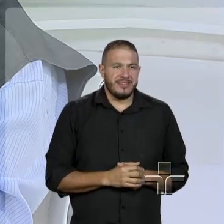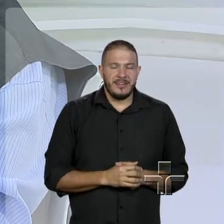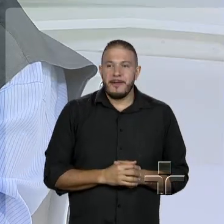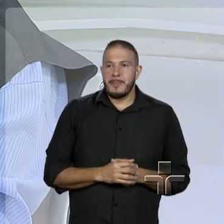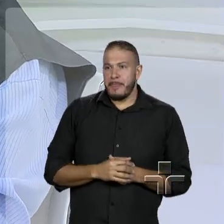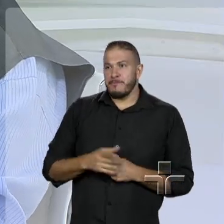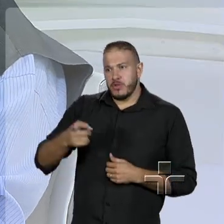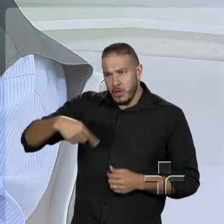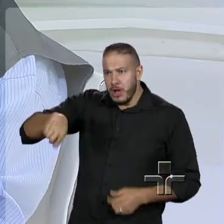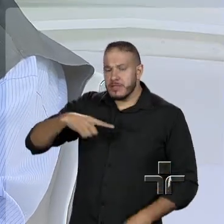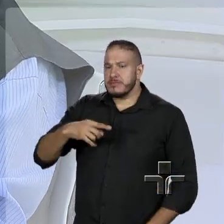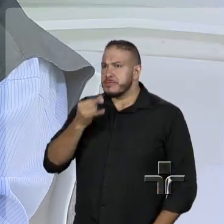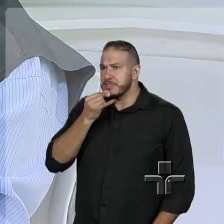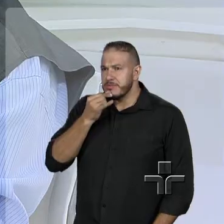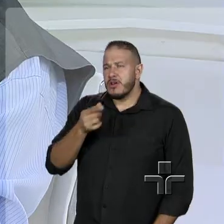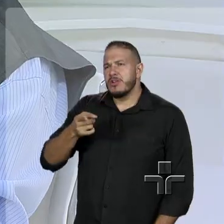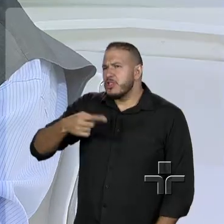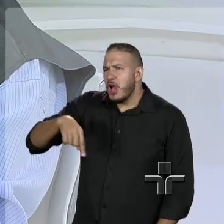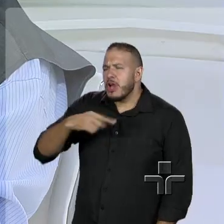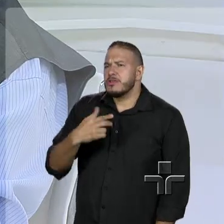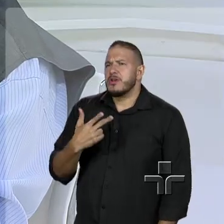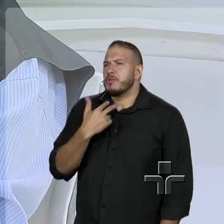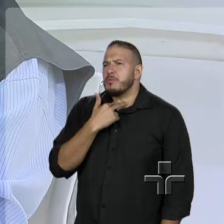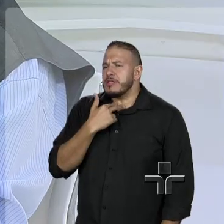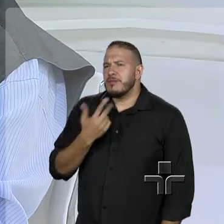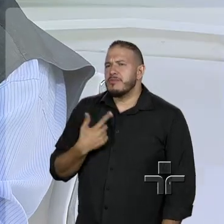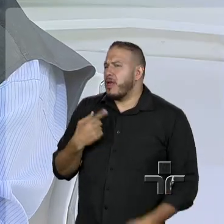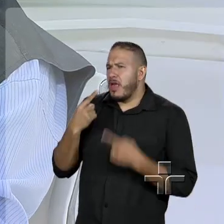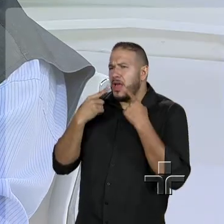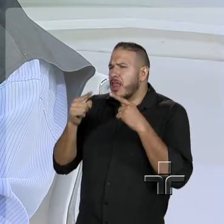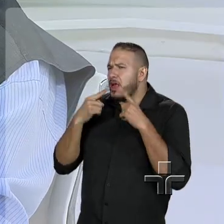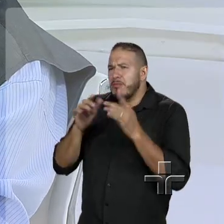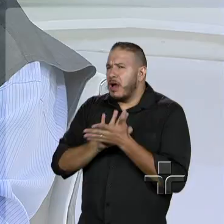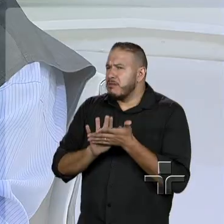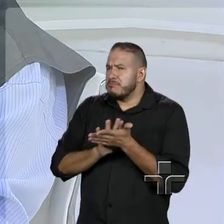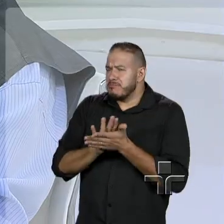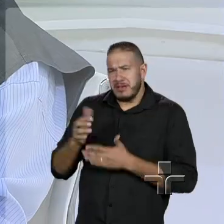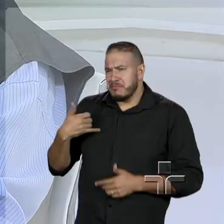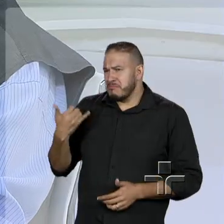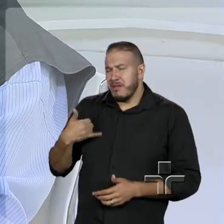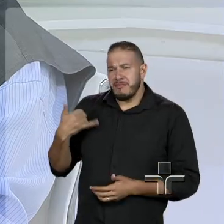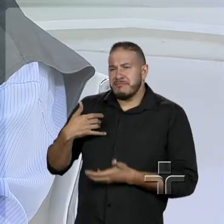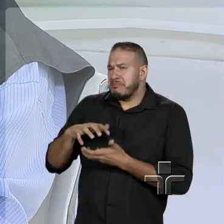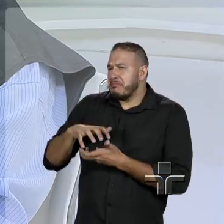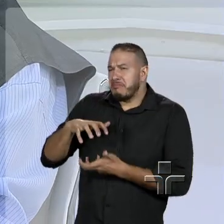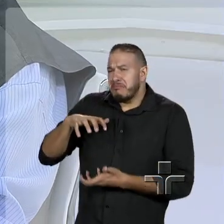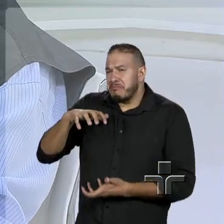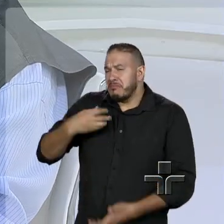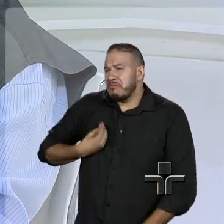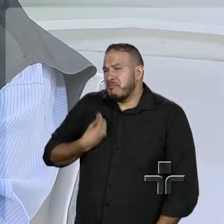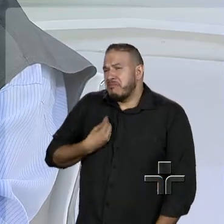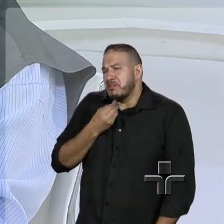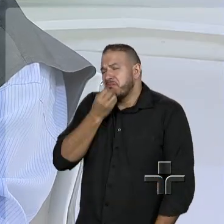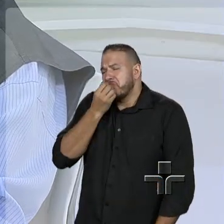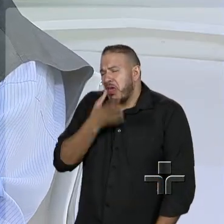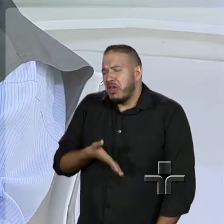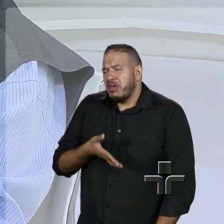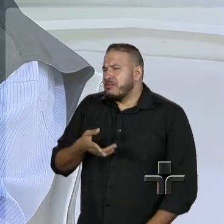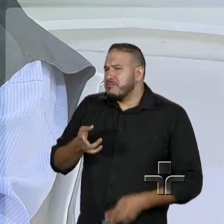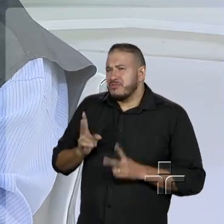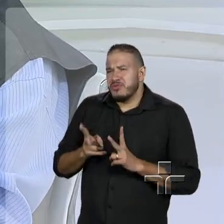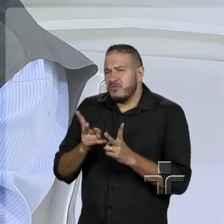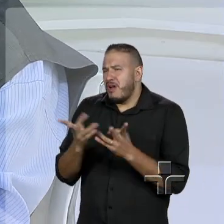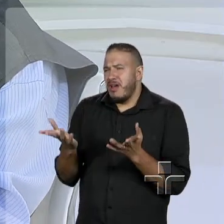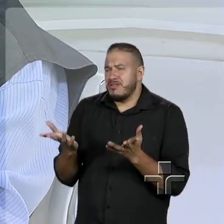Nós, por exemplo, não podemos nos queixar. Já estamos na sobrevida, vivendo bem e continuando.